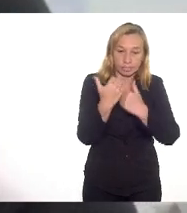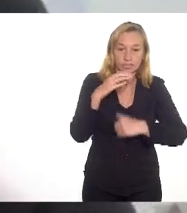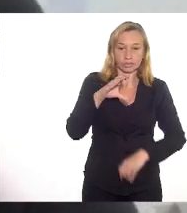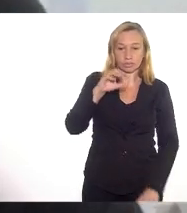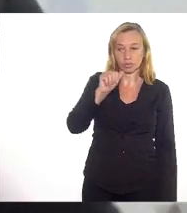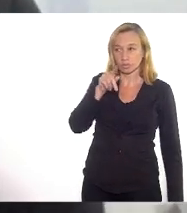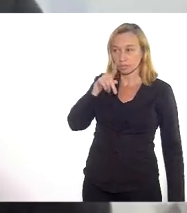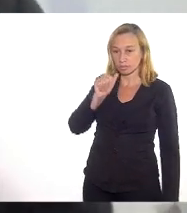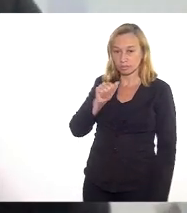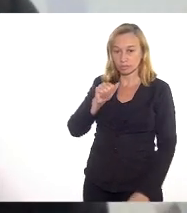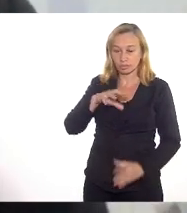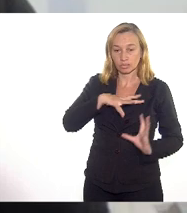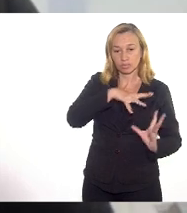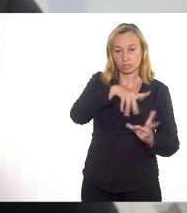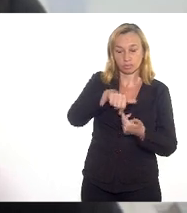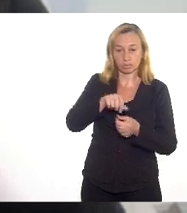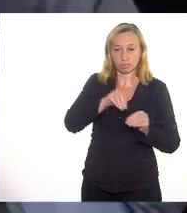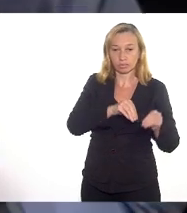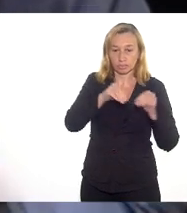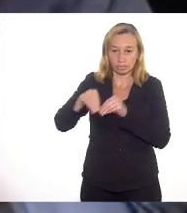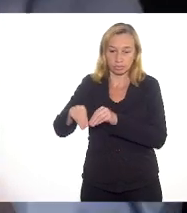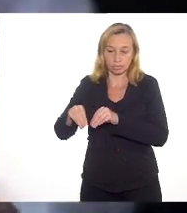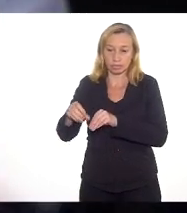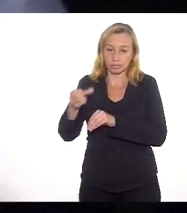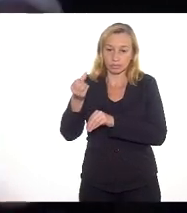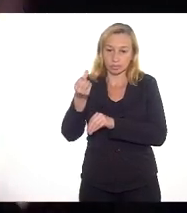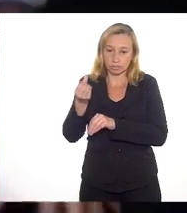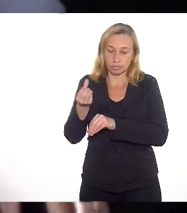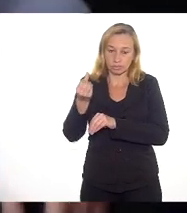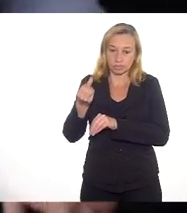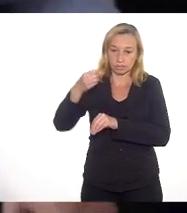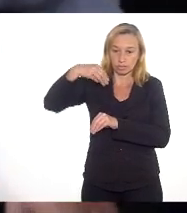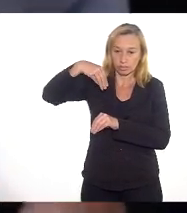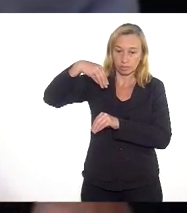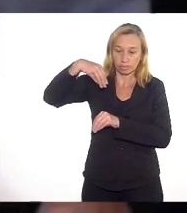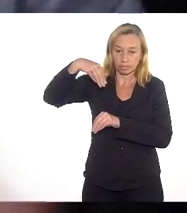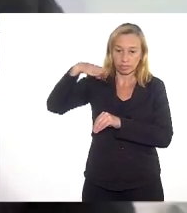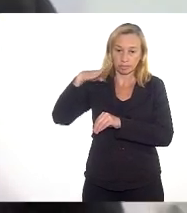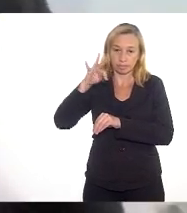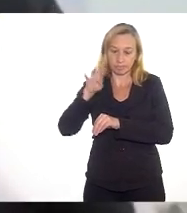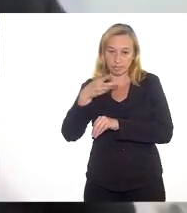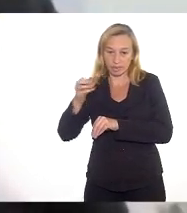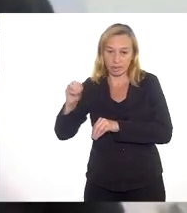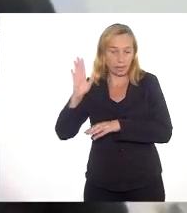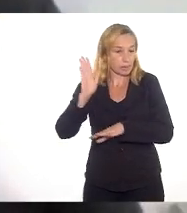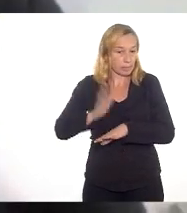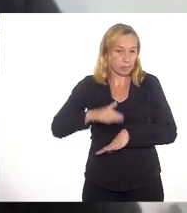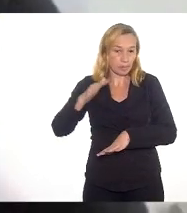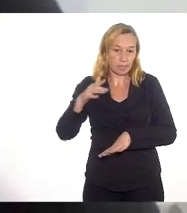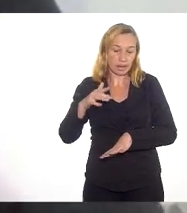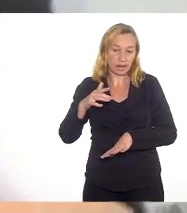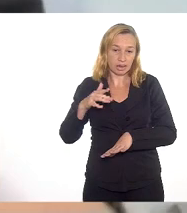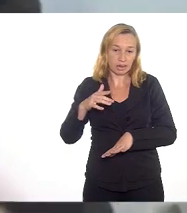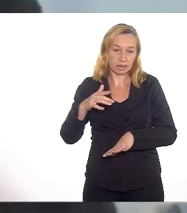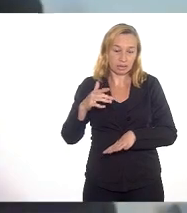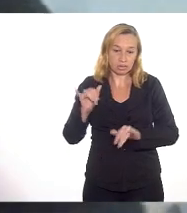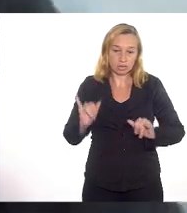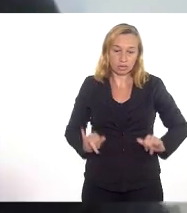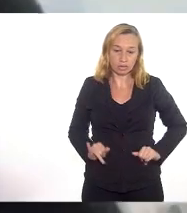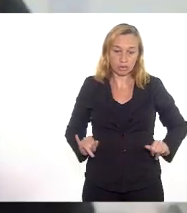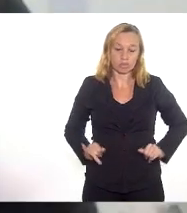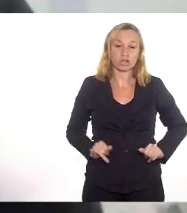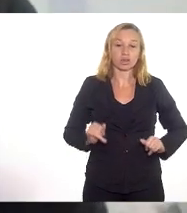estamos transferindo para o 6º Batalhão. E dá crédito, hein? É mais um soco na cara, um tapa na cara do policial que está na